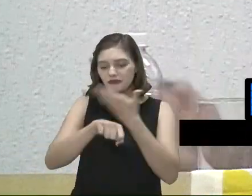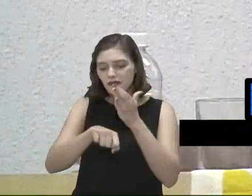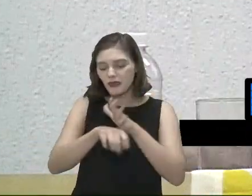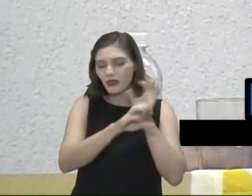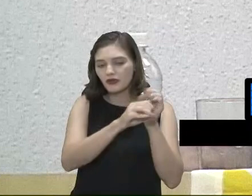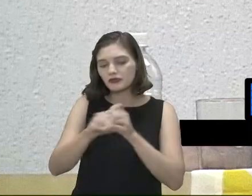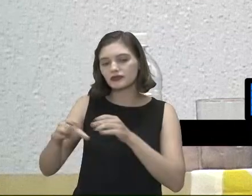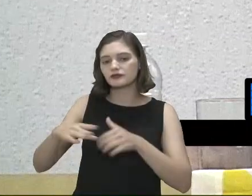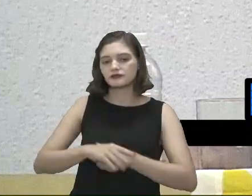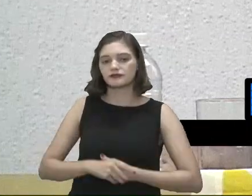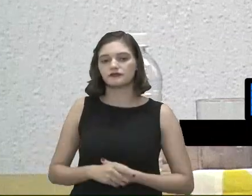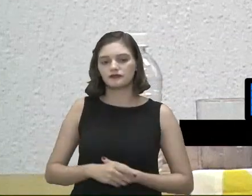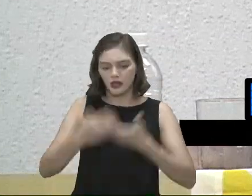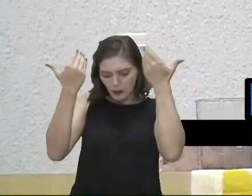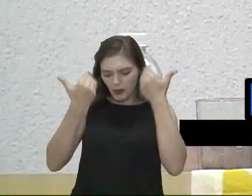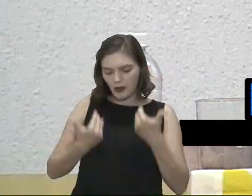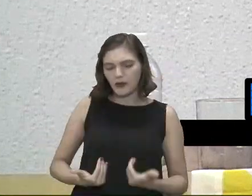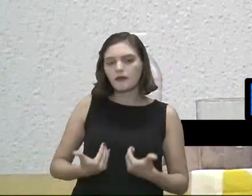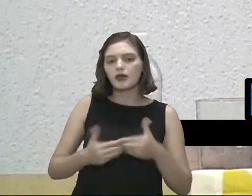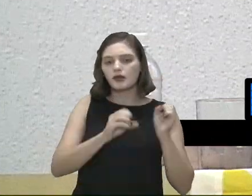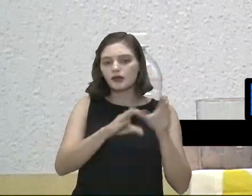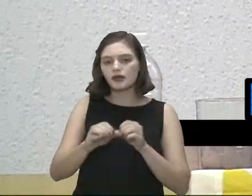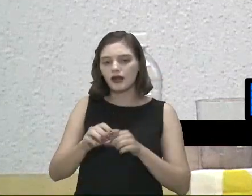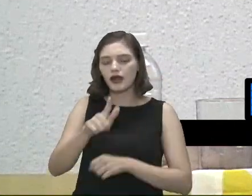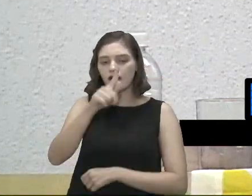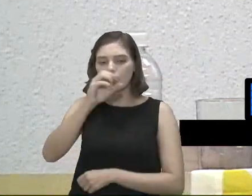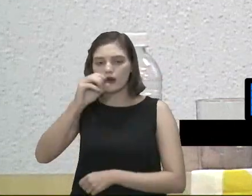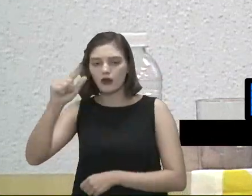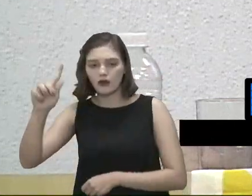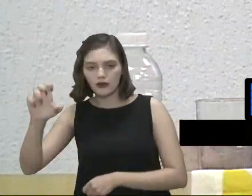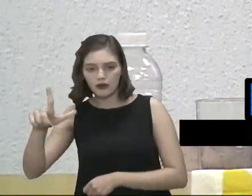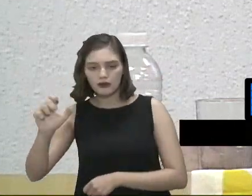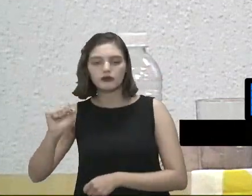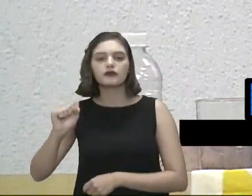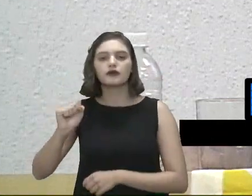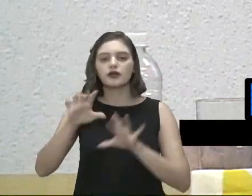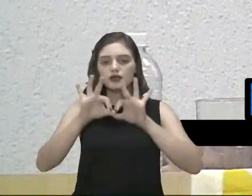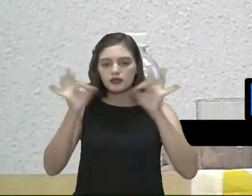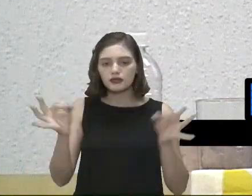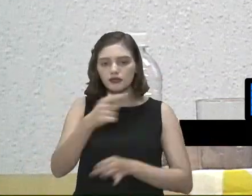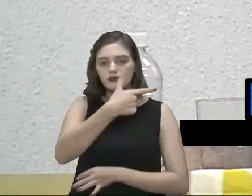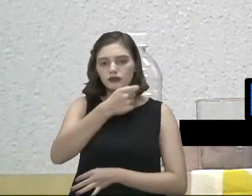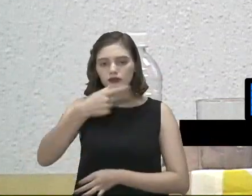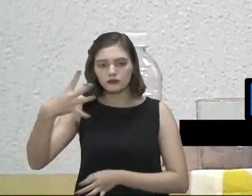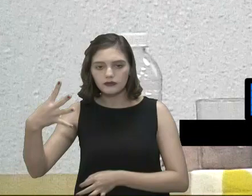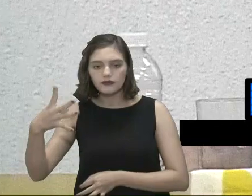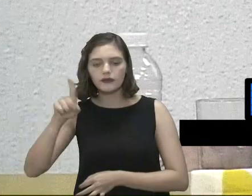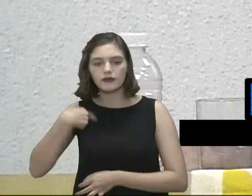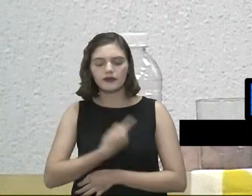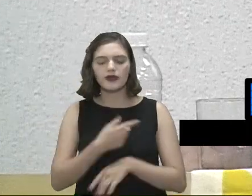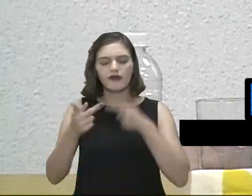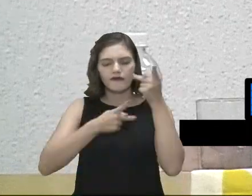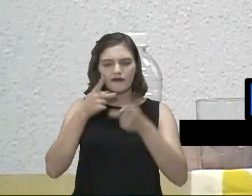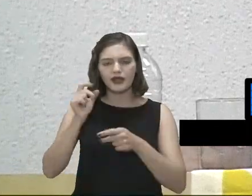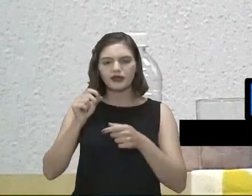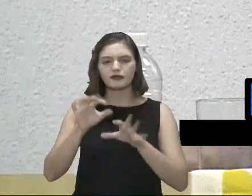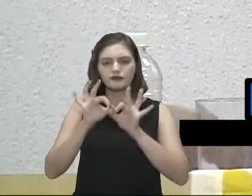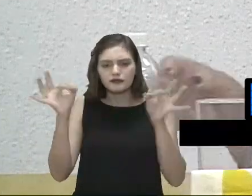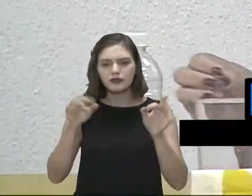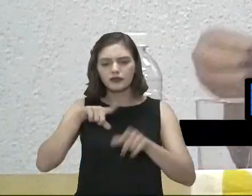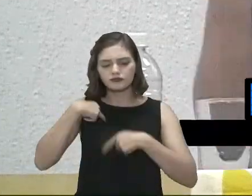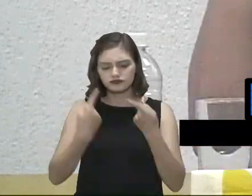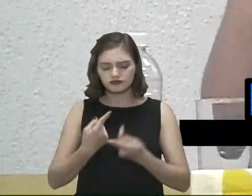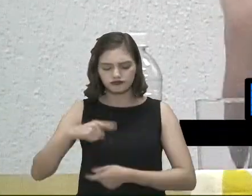muito grande. E para mim, essa capacitação se chama Google. É muito fácil, é muito simples. Estamos em pleno 2024 e ainda falamos simplesmente sobre a